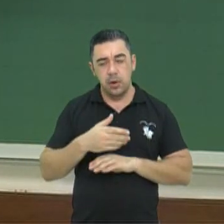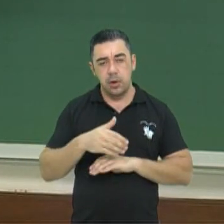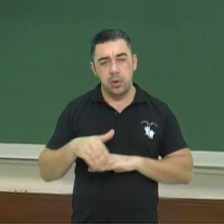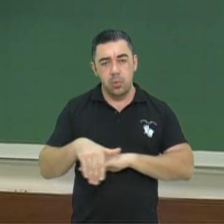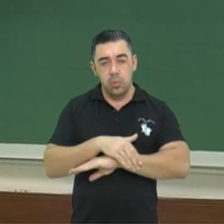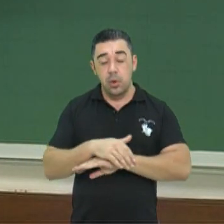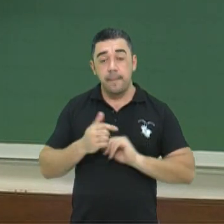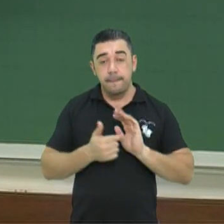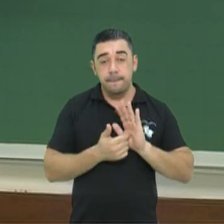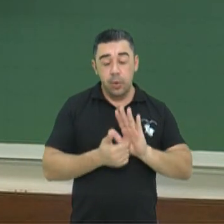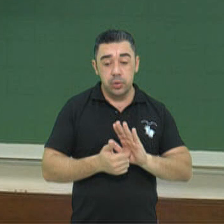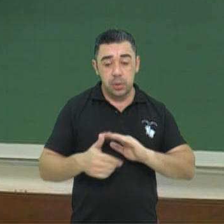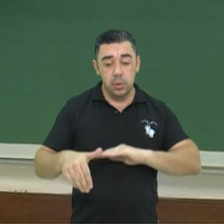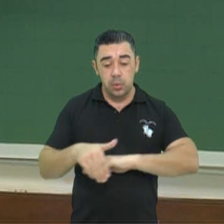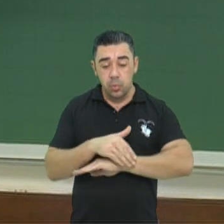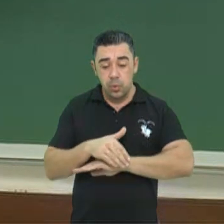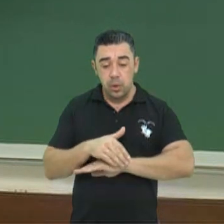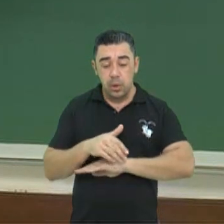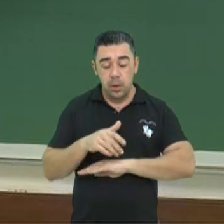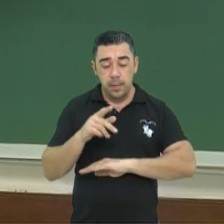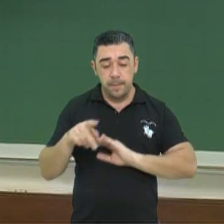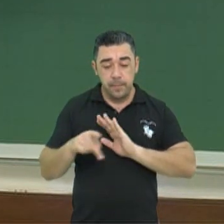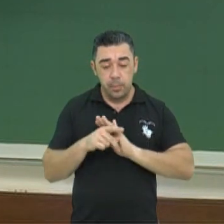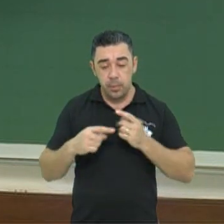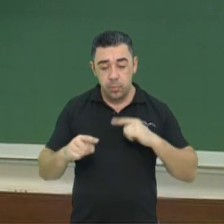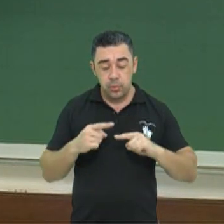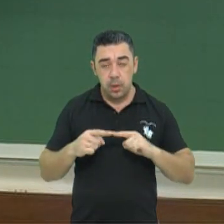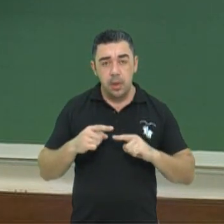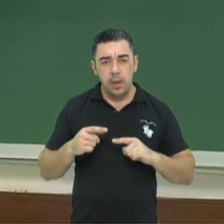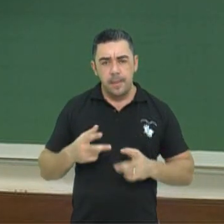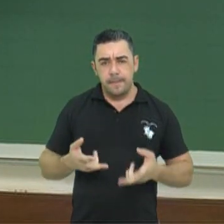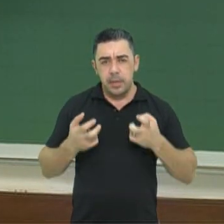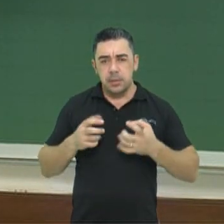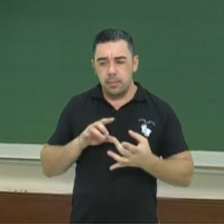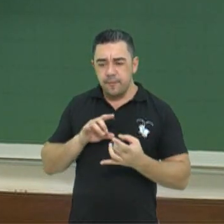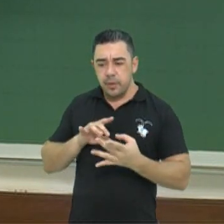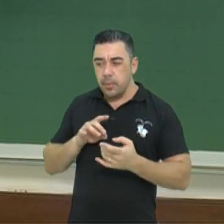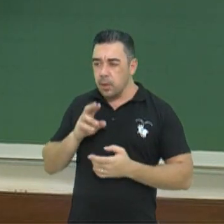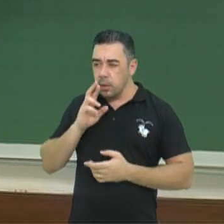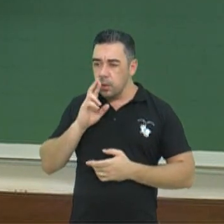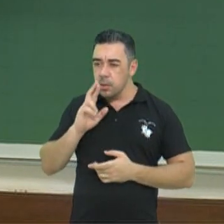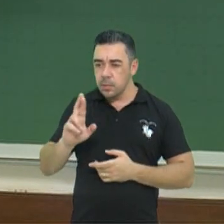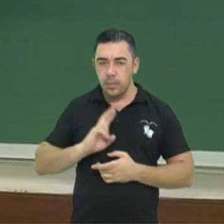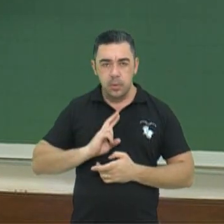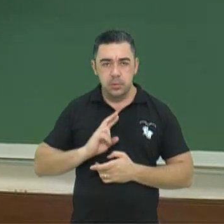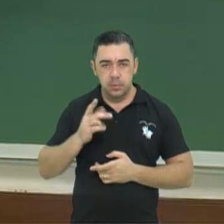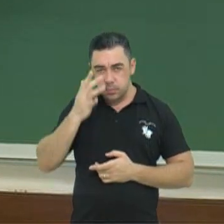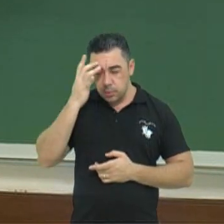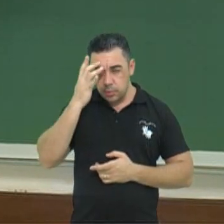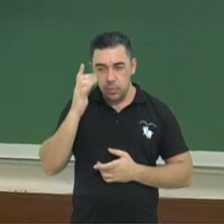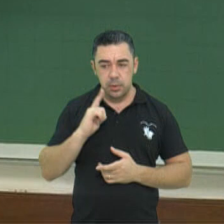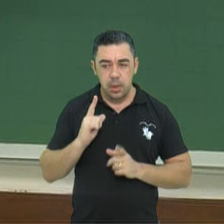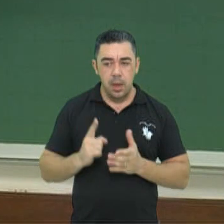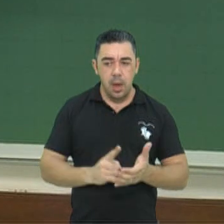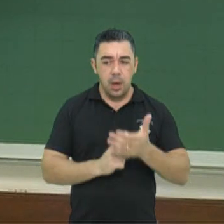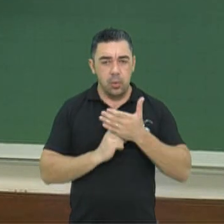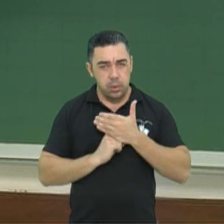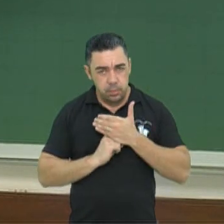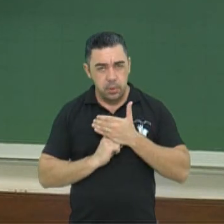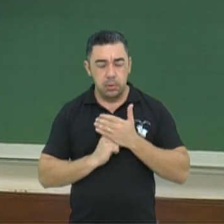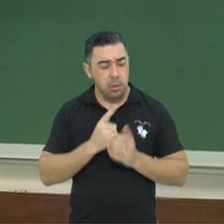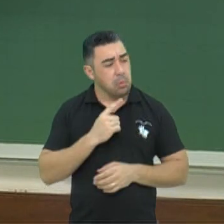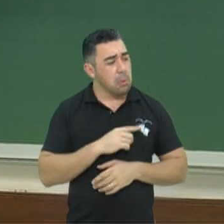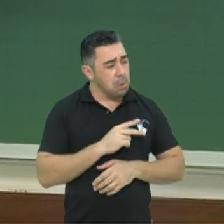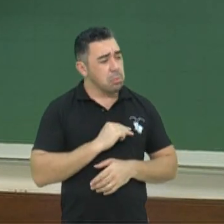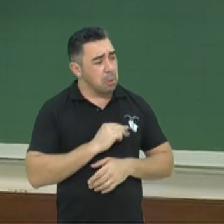música deles e com certeza eles têm também um feedback, uma resposta das pessoas, né, um acolhimento, né, quando a pessoa fala assim,